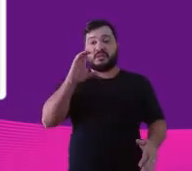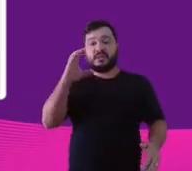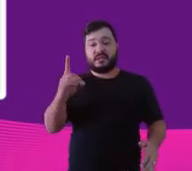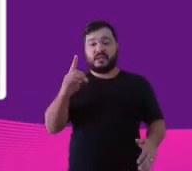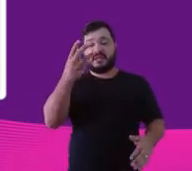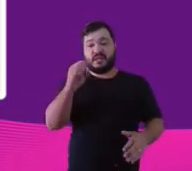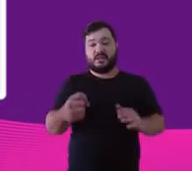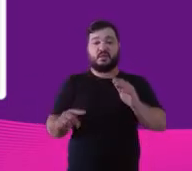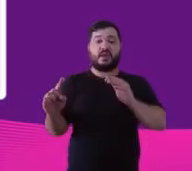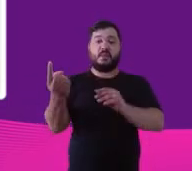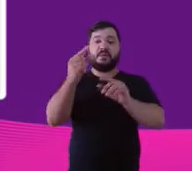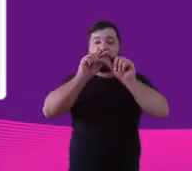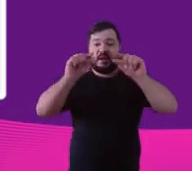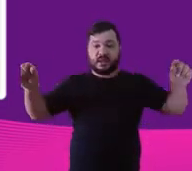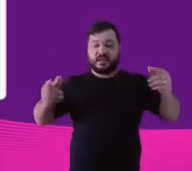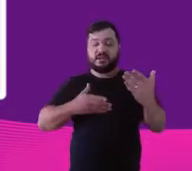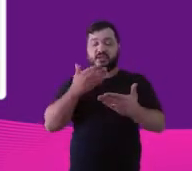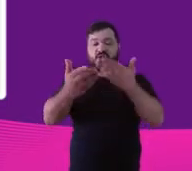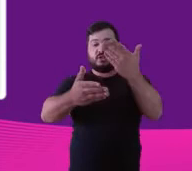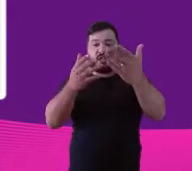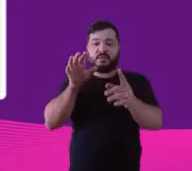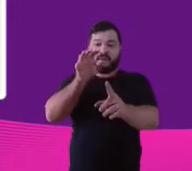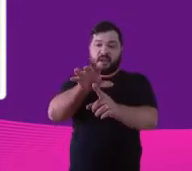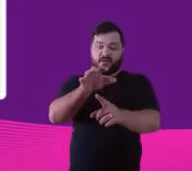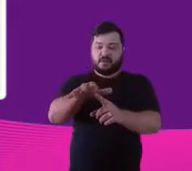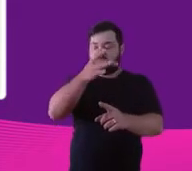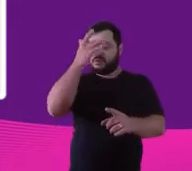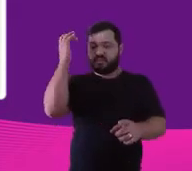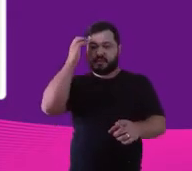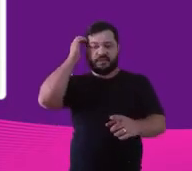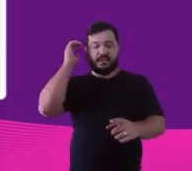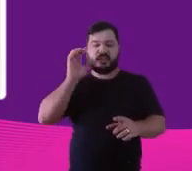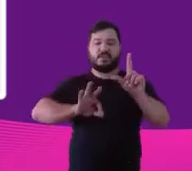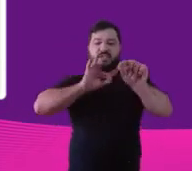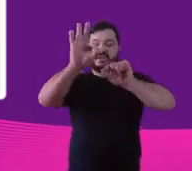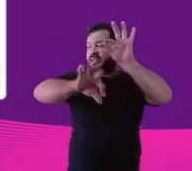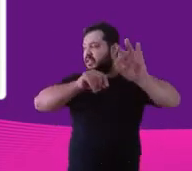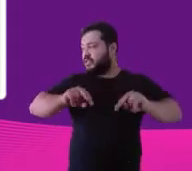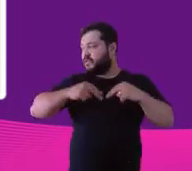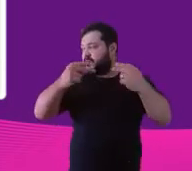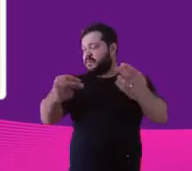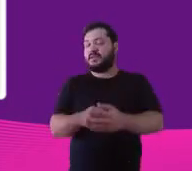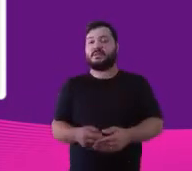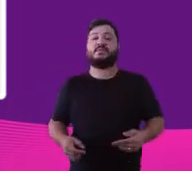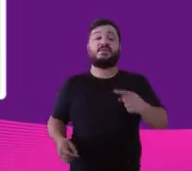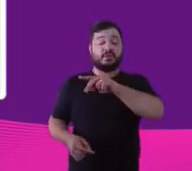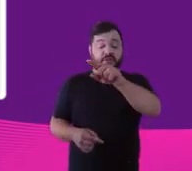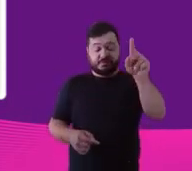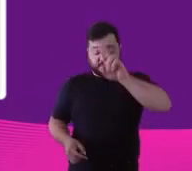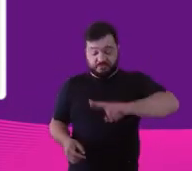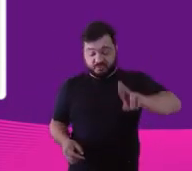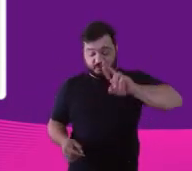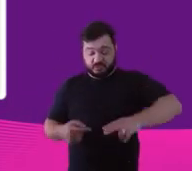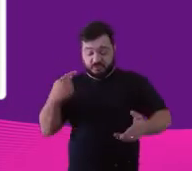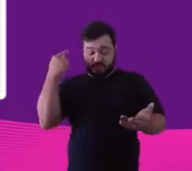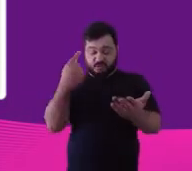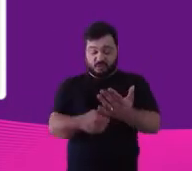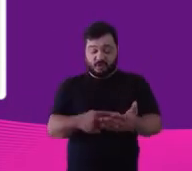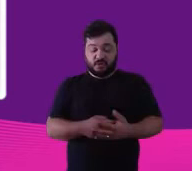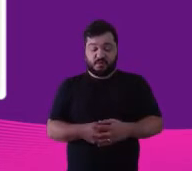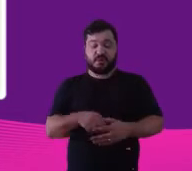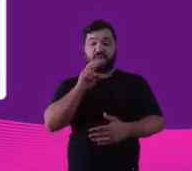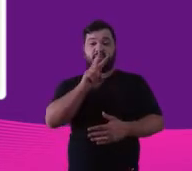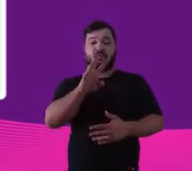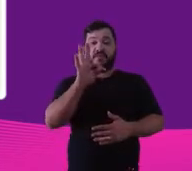a primeira linha de tratamento ação de pacientes elegíveis para transformar eles utilizaram a nação